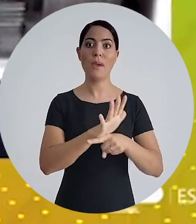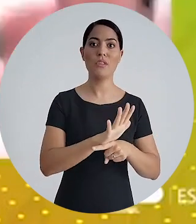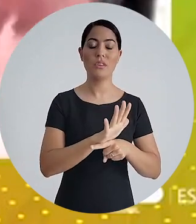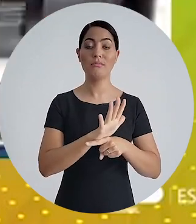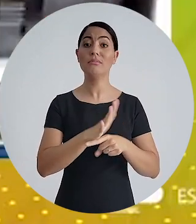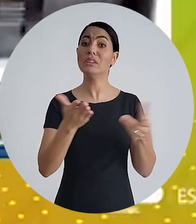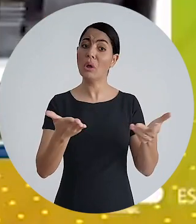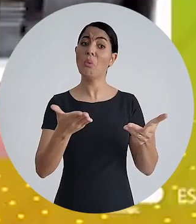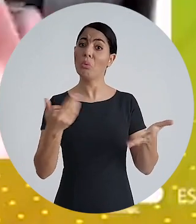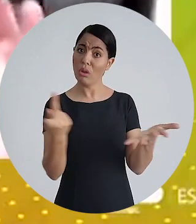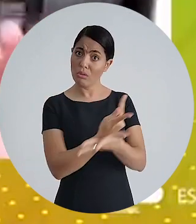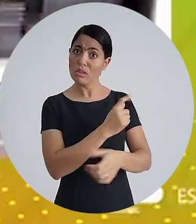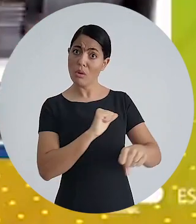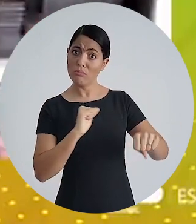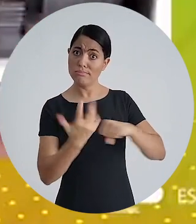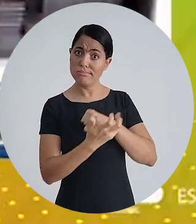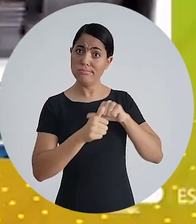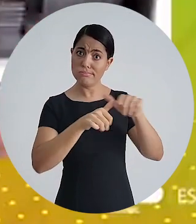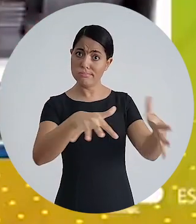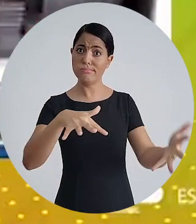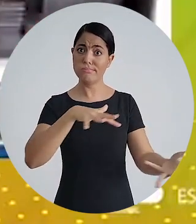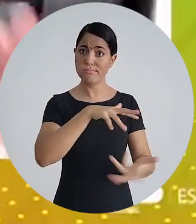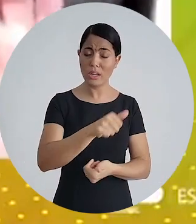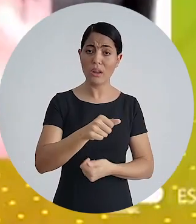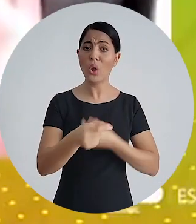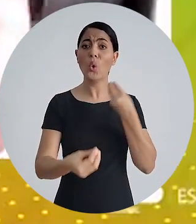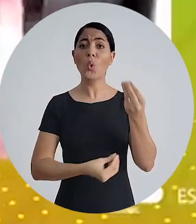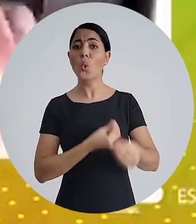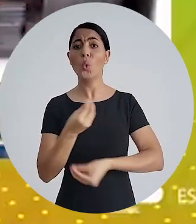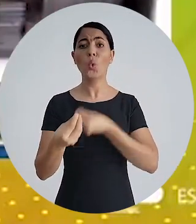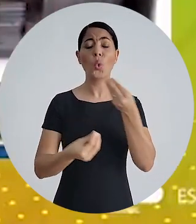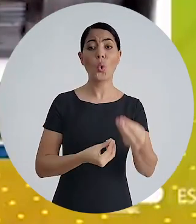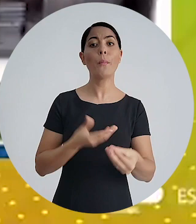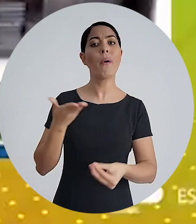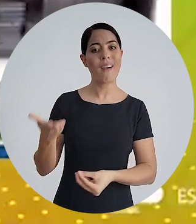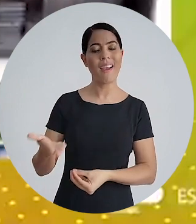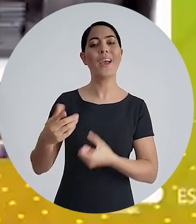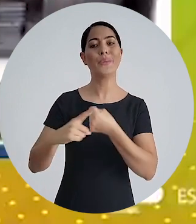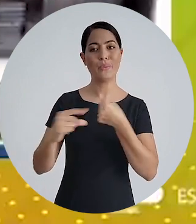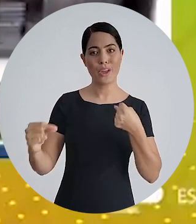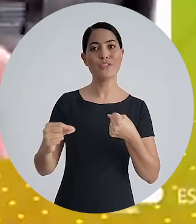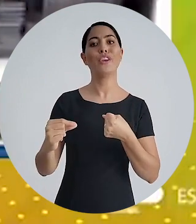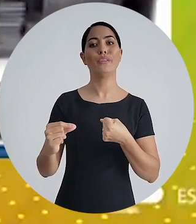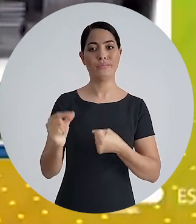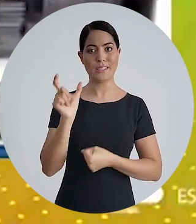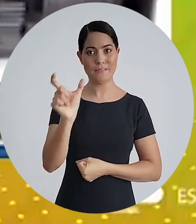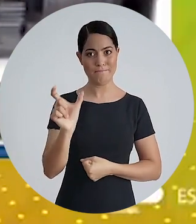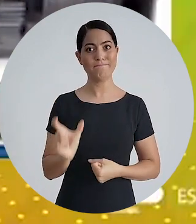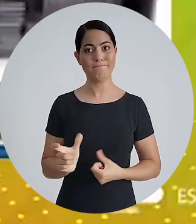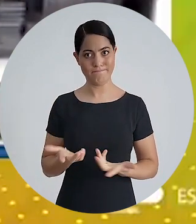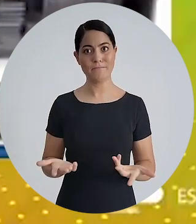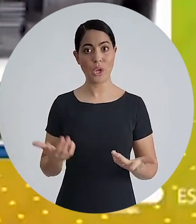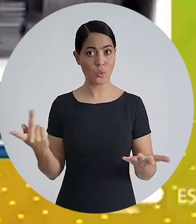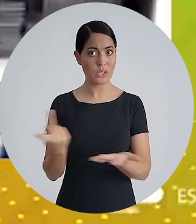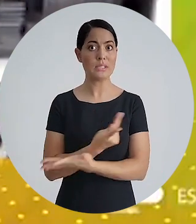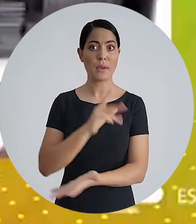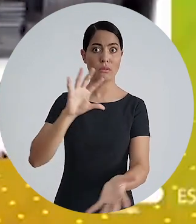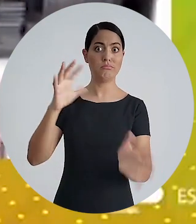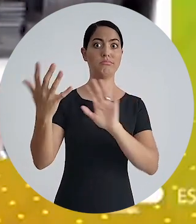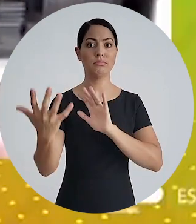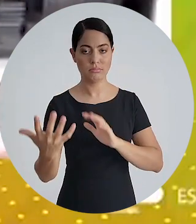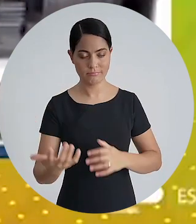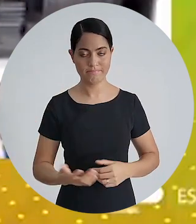impedir. Ou seja, a pandemia da Covid-19 se subsume à previsão do caso fortuito ou de força maior.